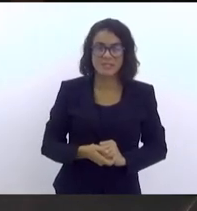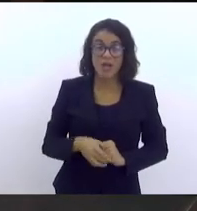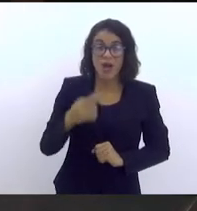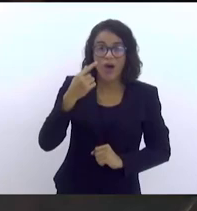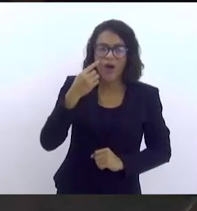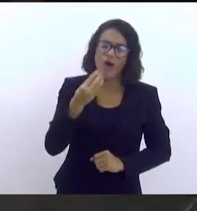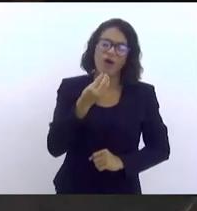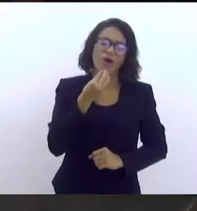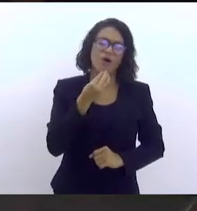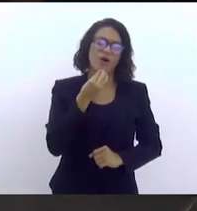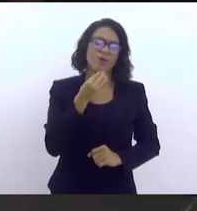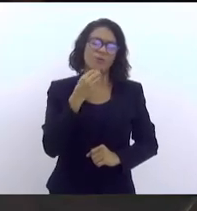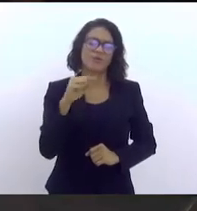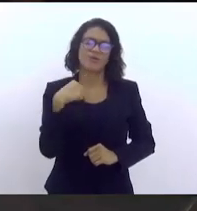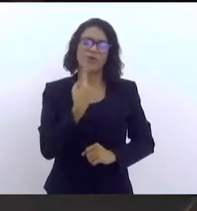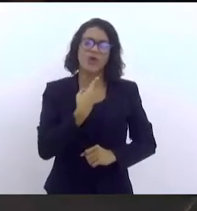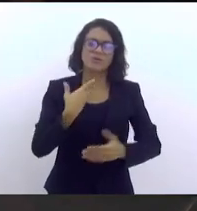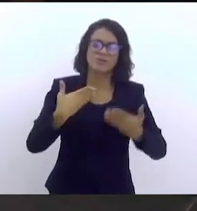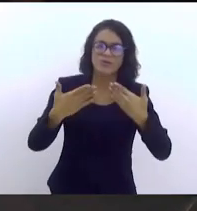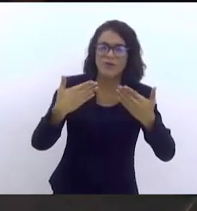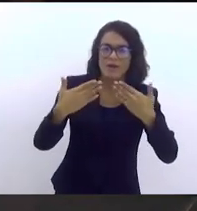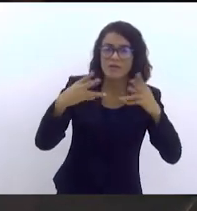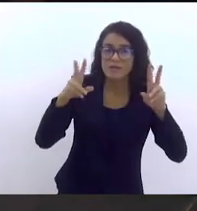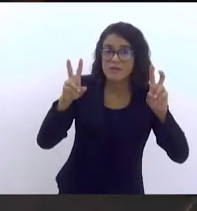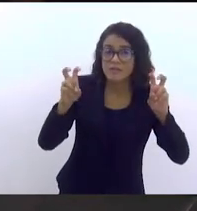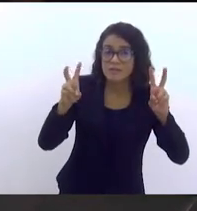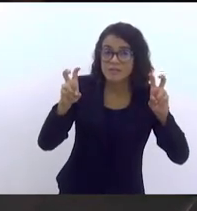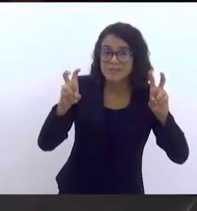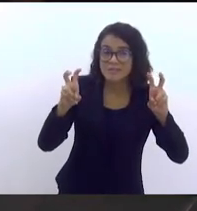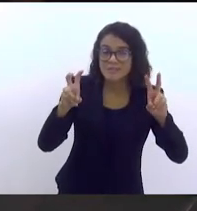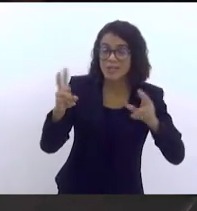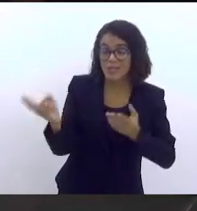obviamente que nós estamos falando de jovens